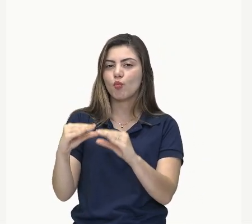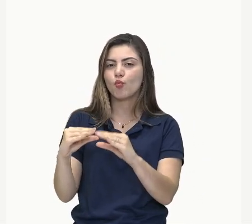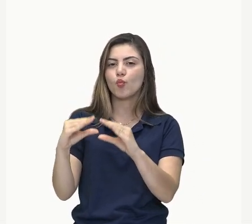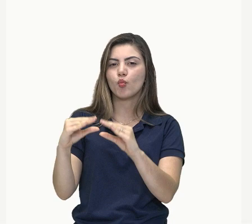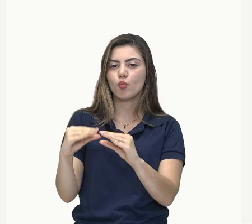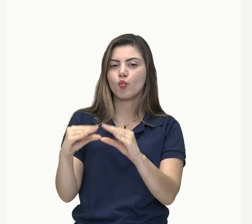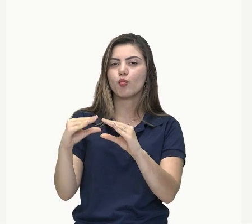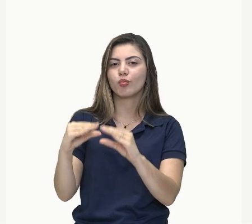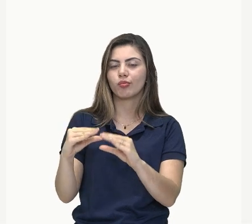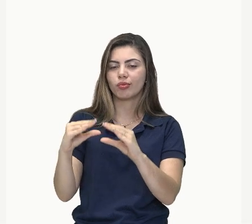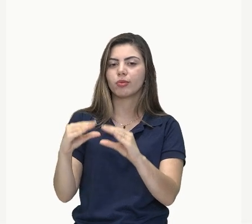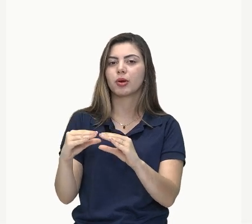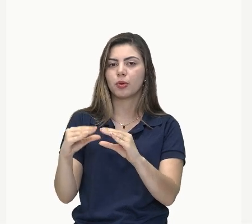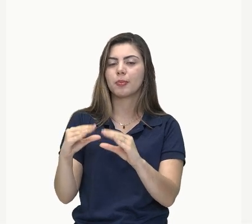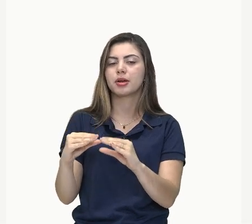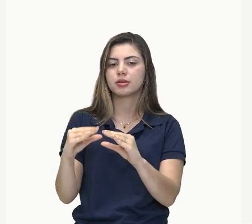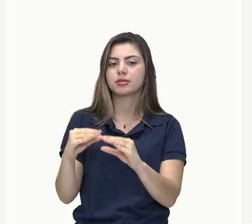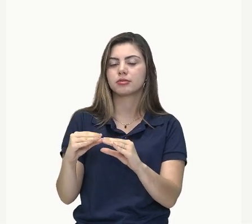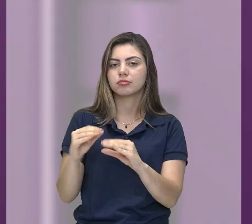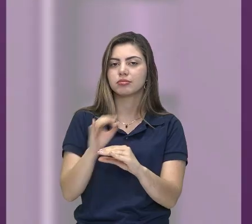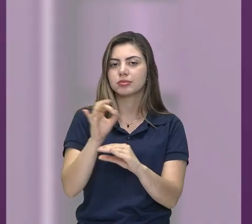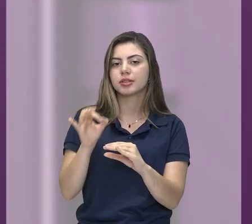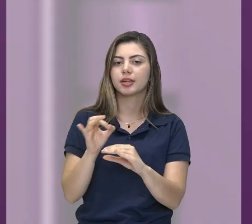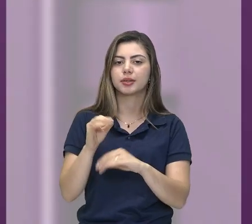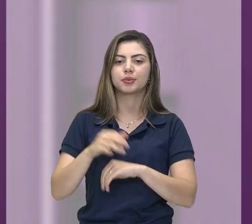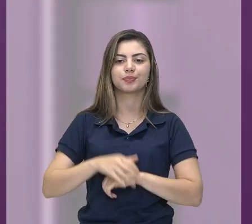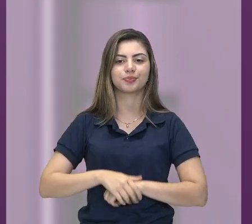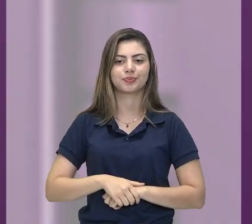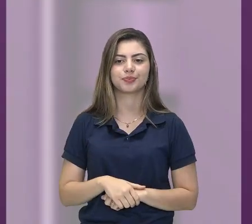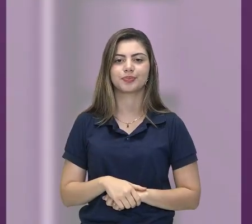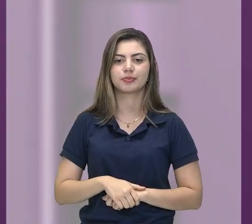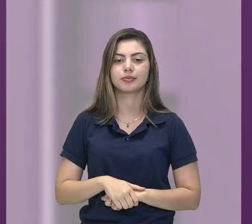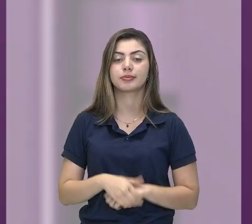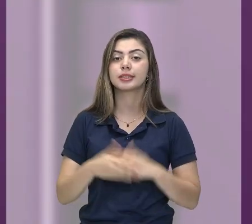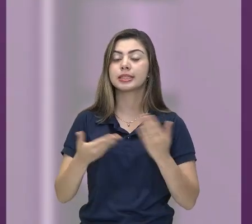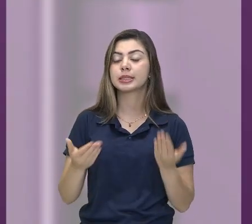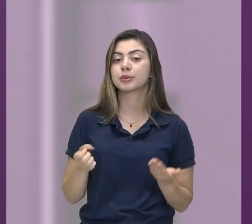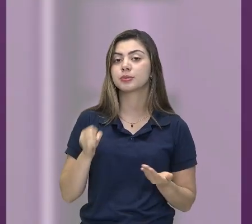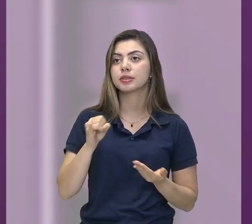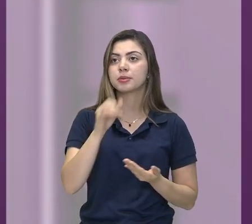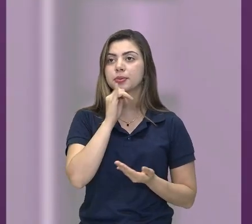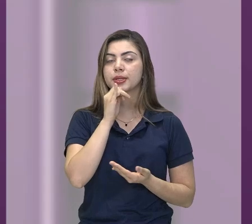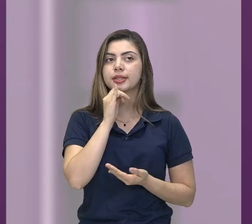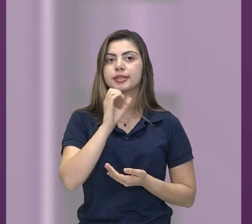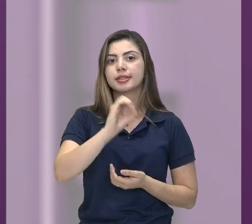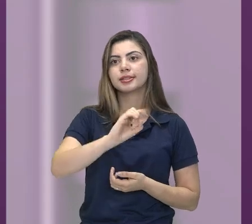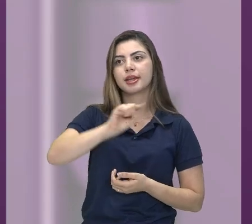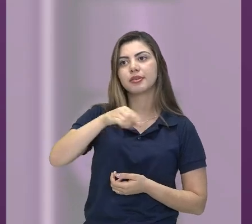que uma circunferência, tá? Se fosse um valor aí